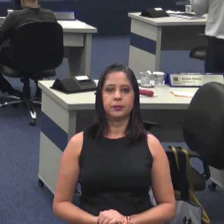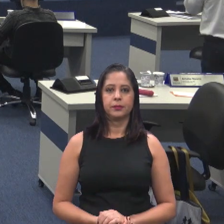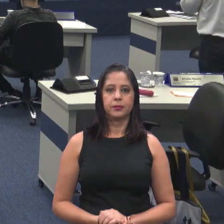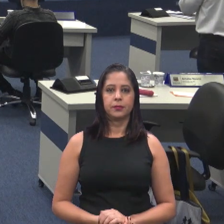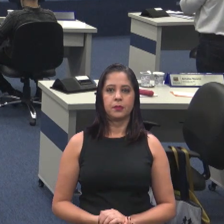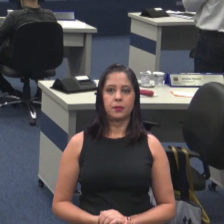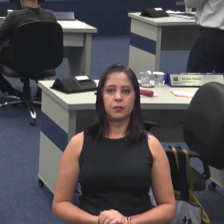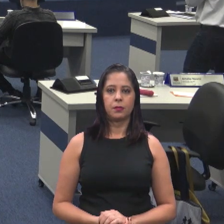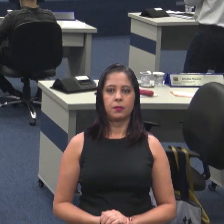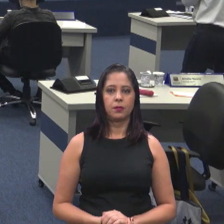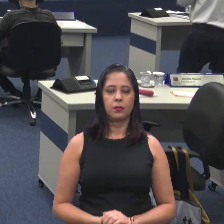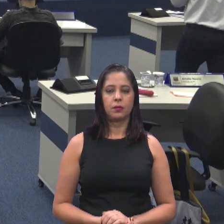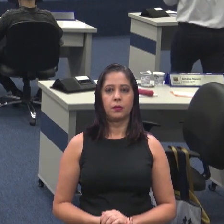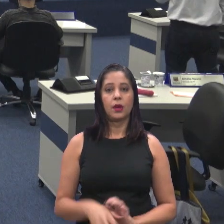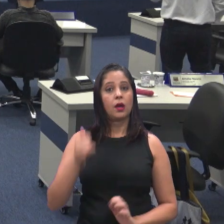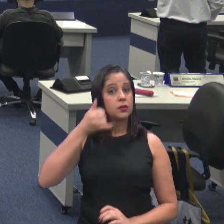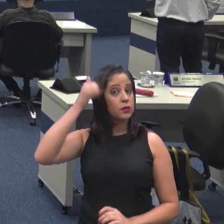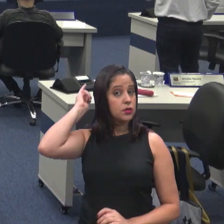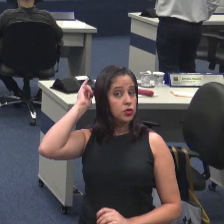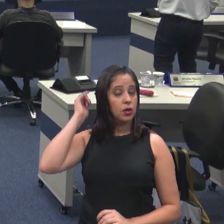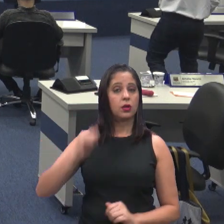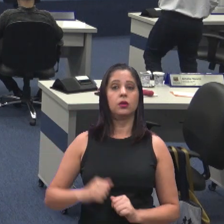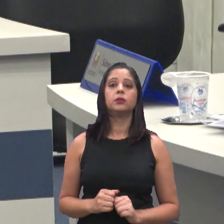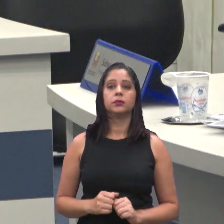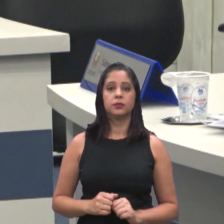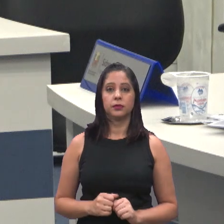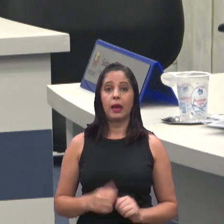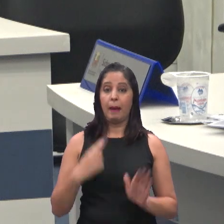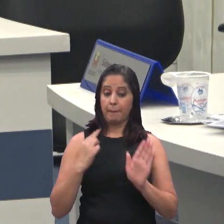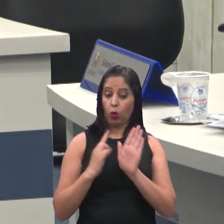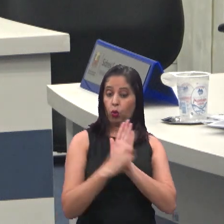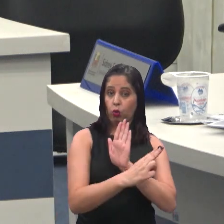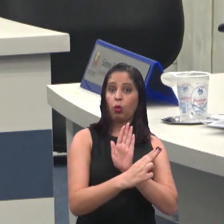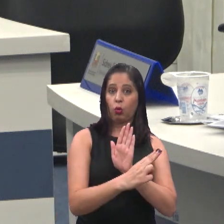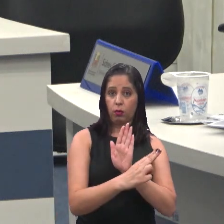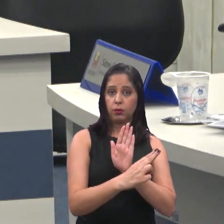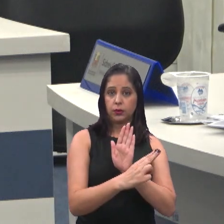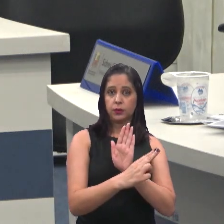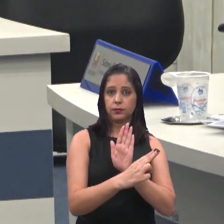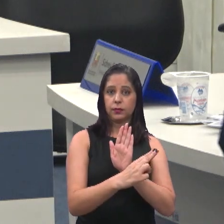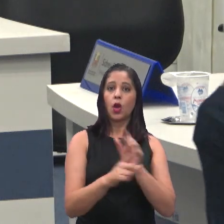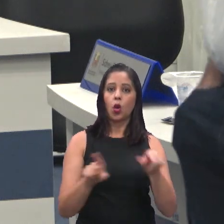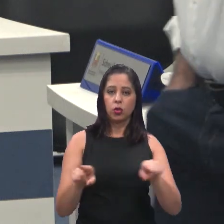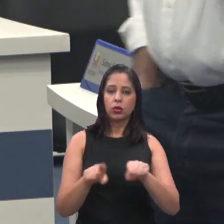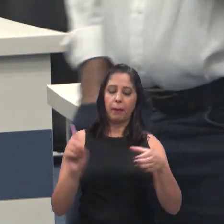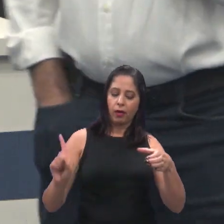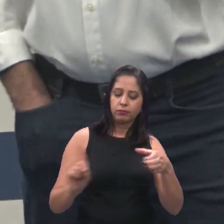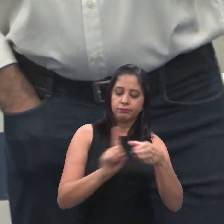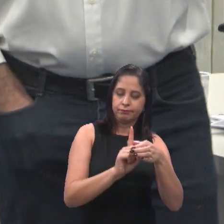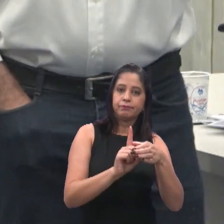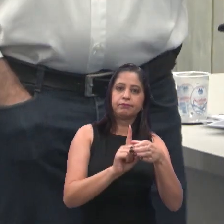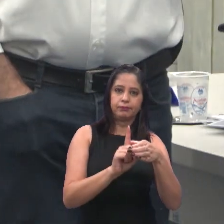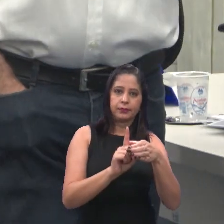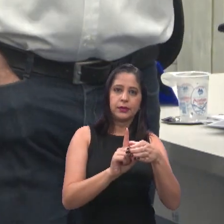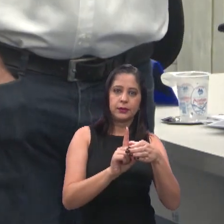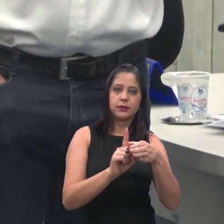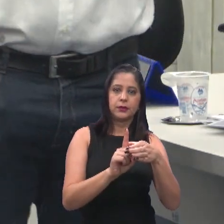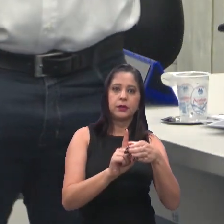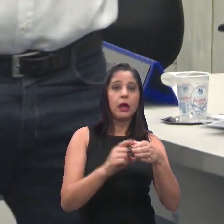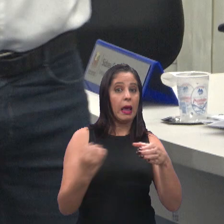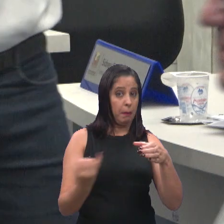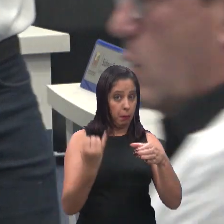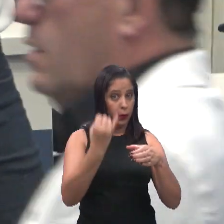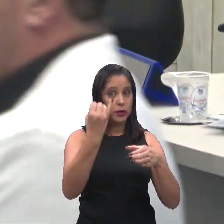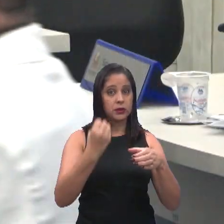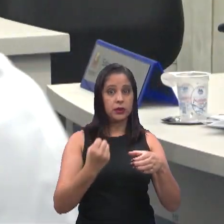Com a palavra, o vereador Sidney Campos. Presidente, coloco meu nome à disposição para fazer frente, pertencer a essa frente parlamentar importante. A gente